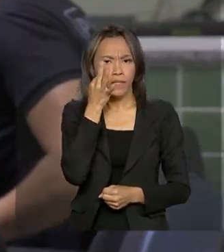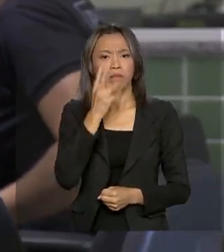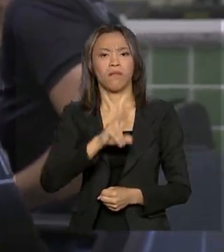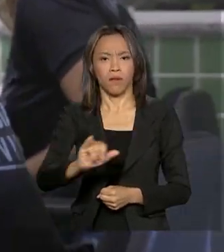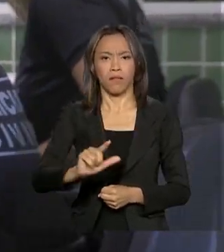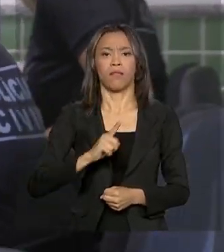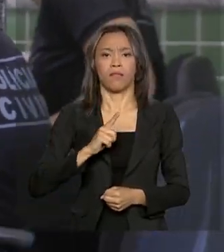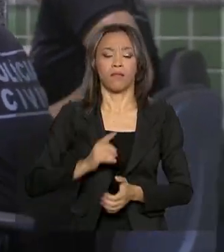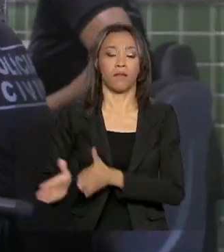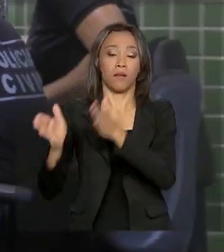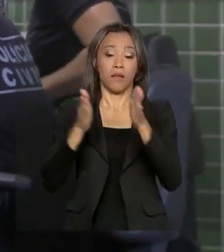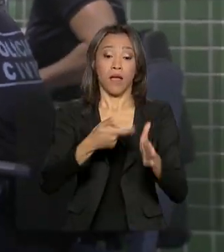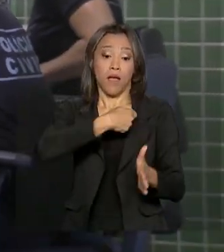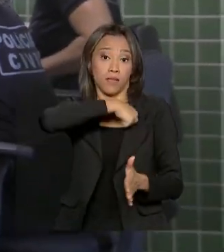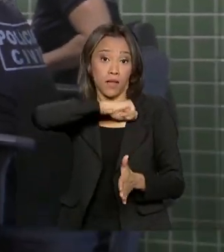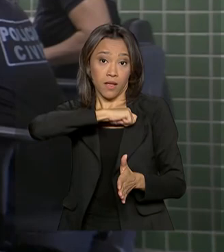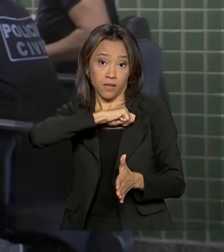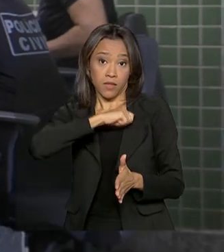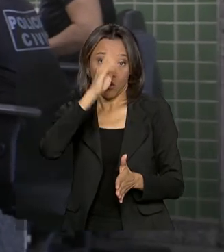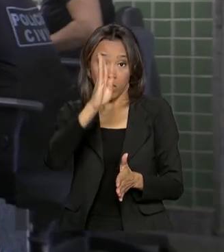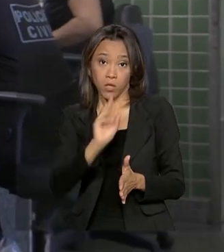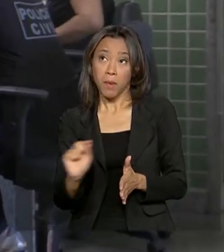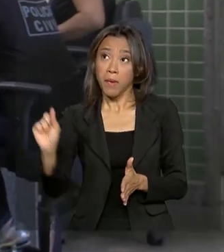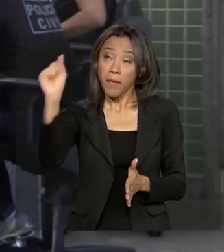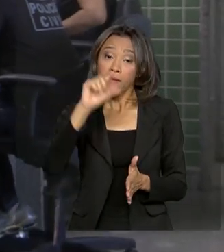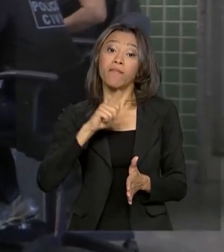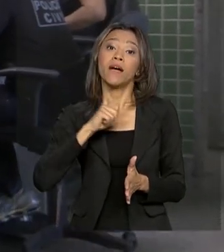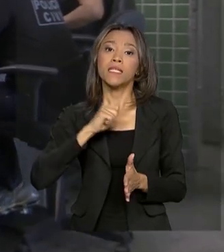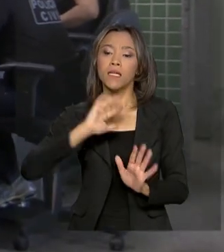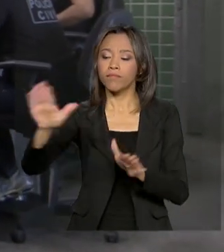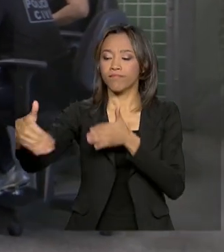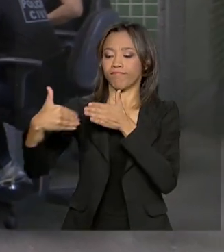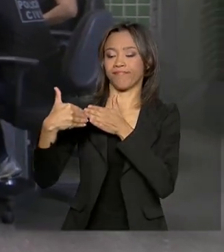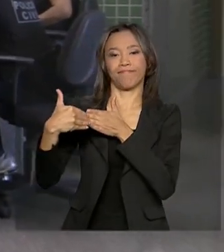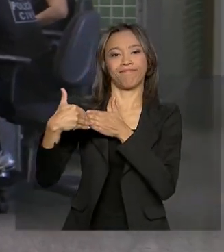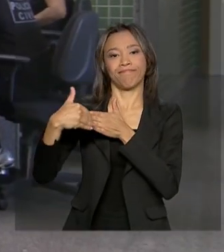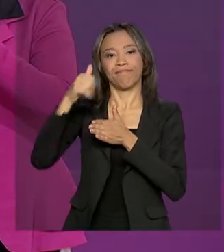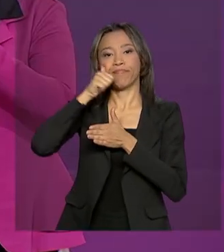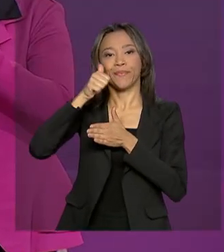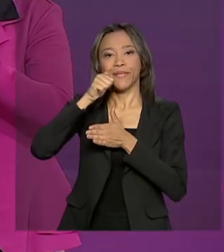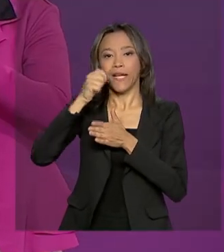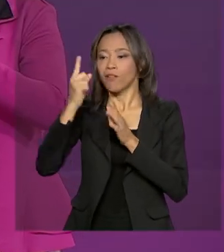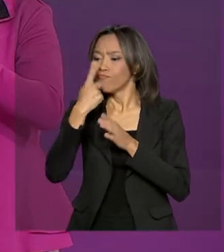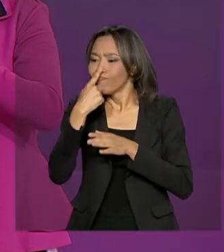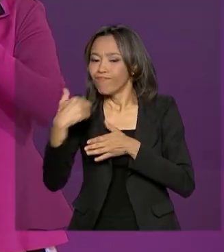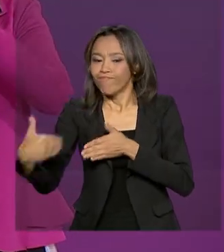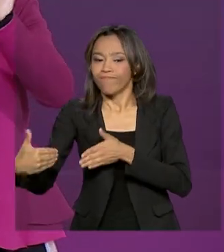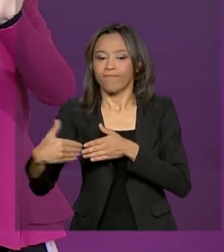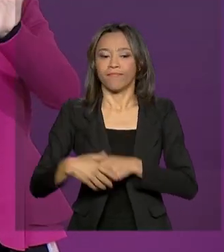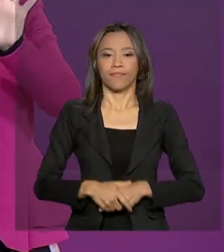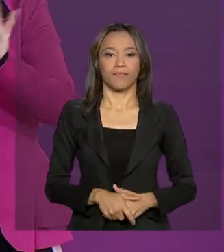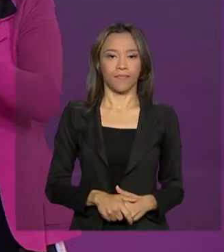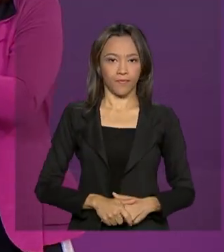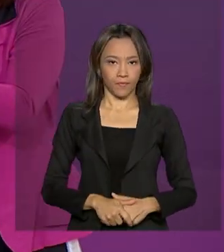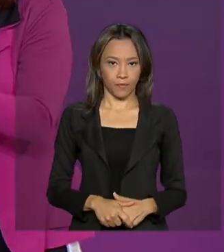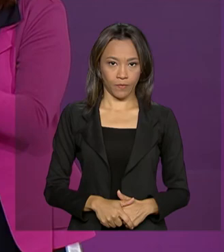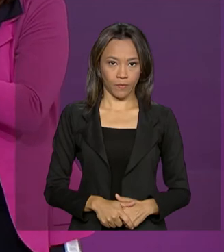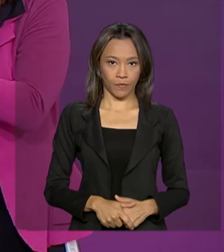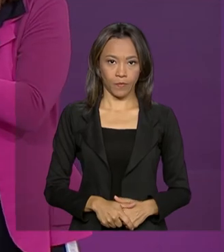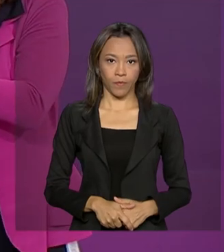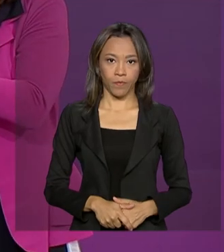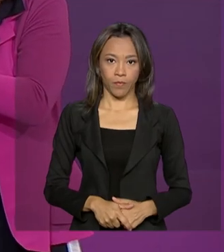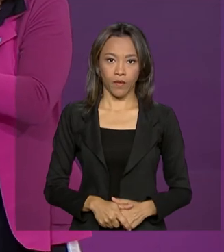todas as delegacias do país terão atendimento personalizado para mulheres. Nem que seja uma salinha pequenininha,